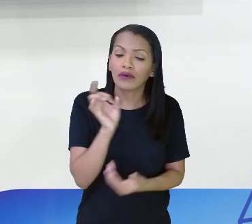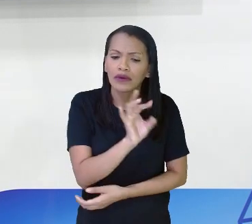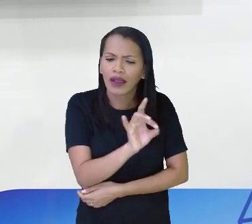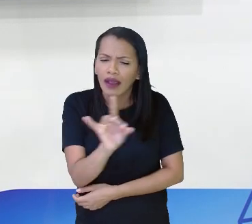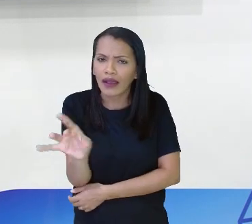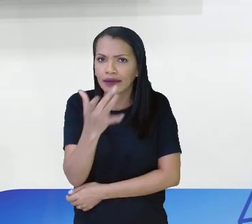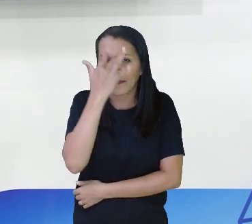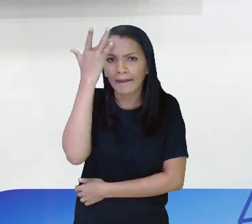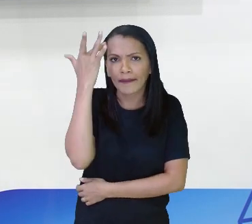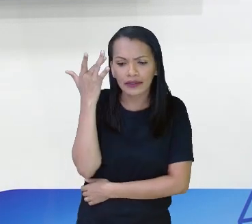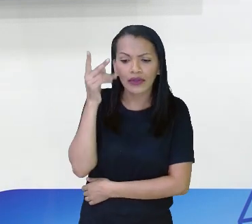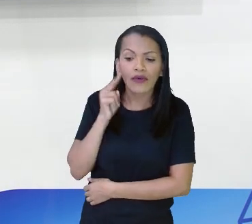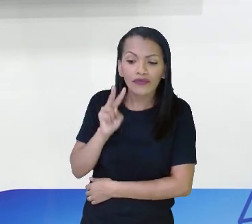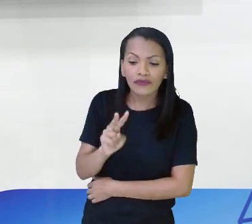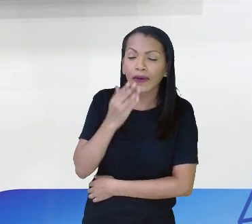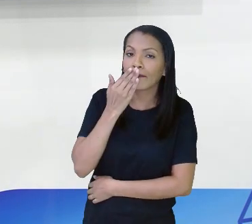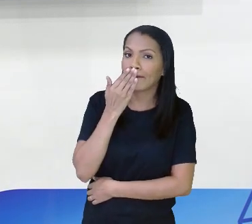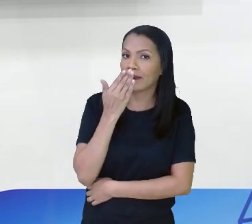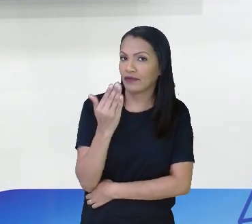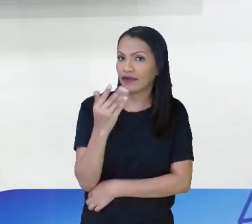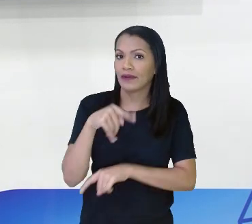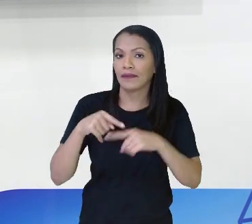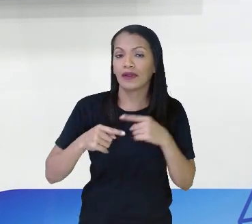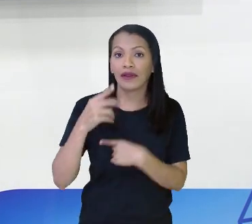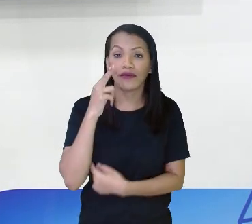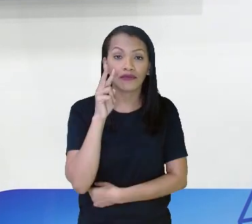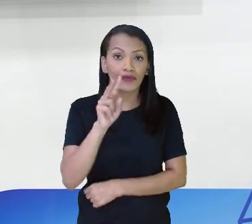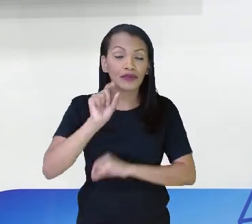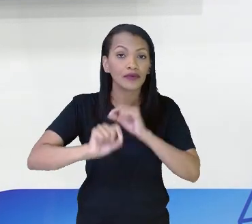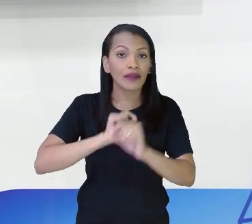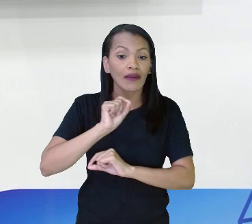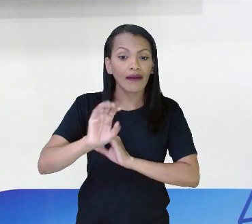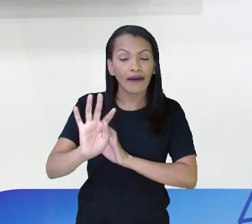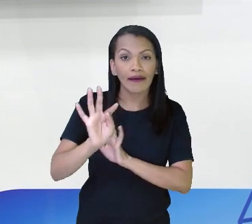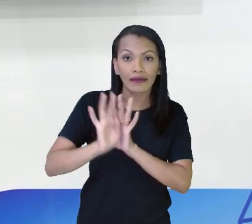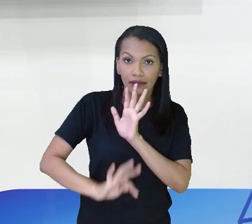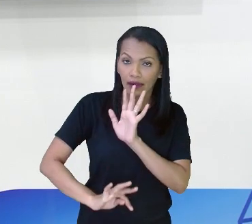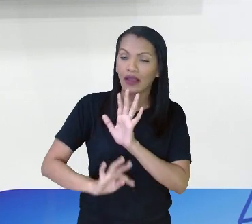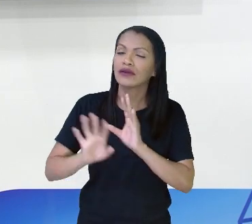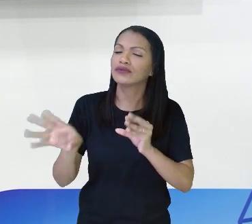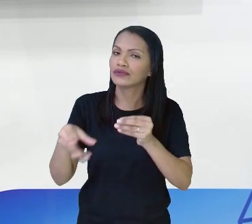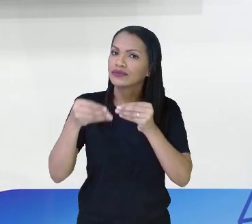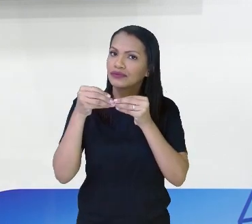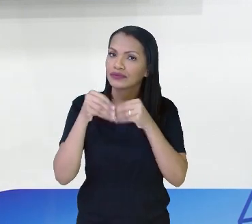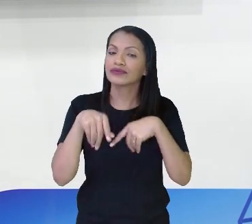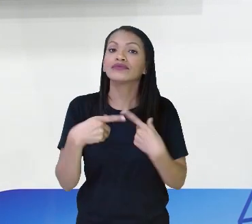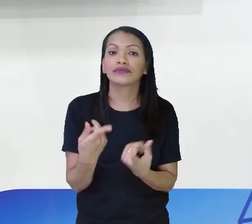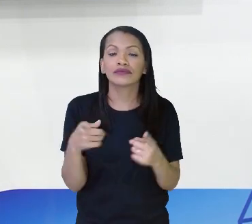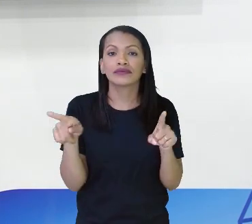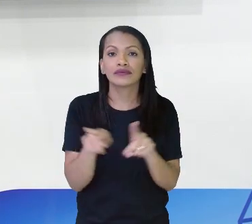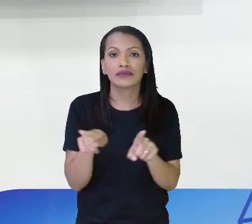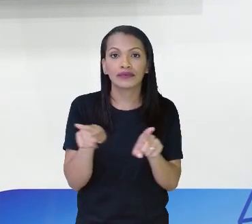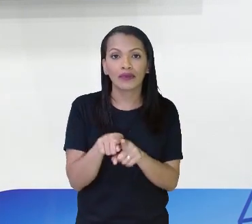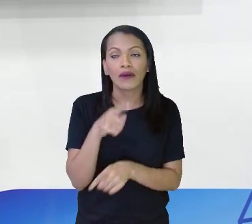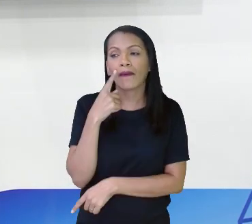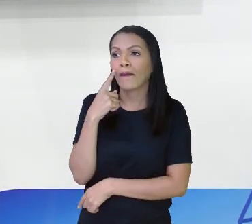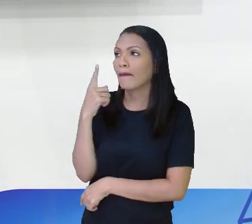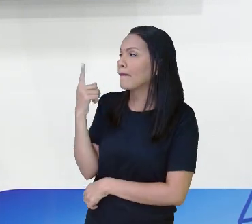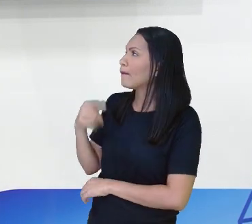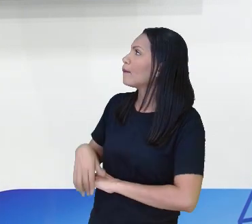acessando a sua seção preferida, mas vendo que são textos relativamente curtos. E é veiculada nos meios